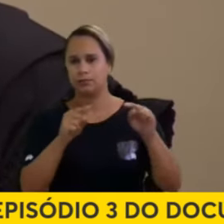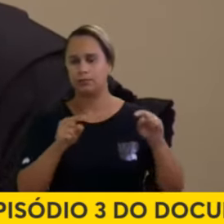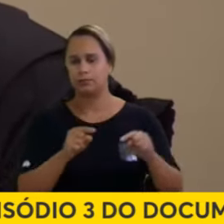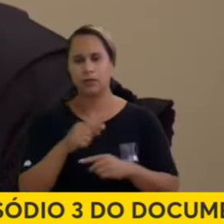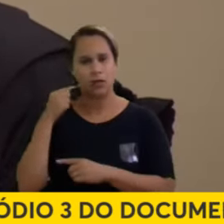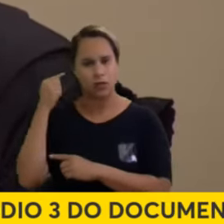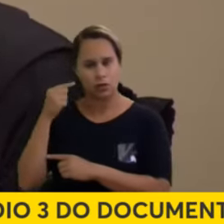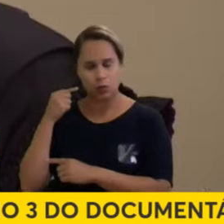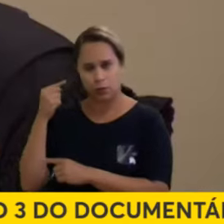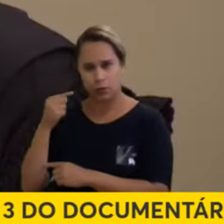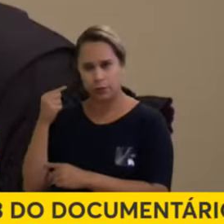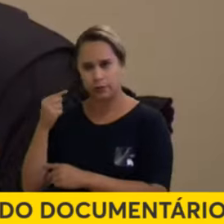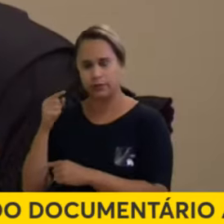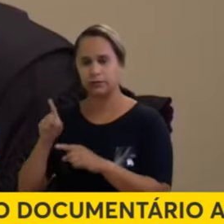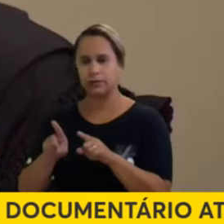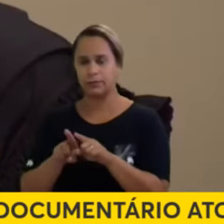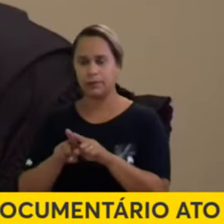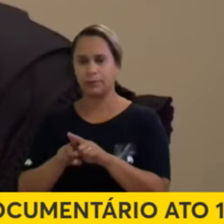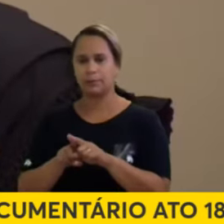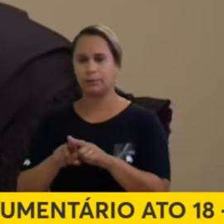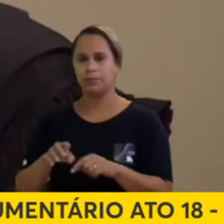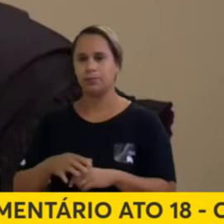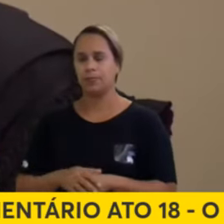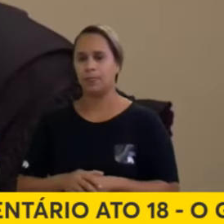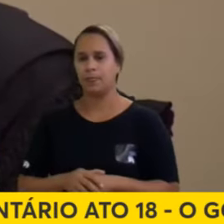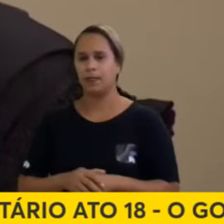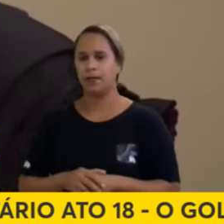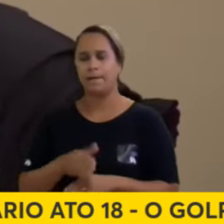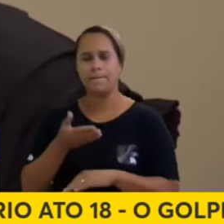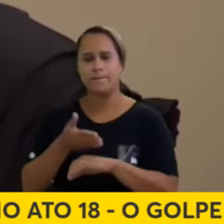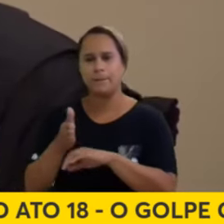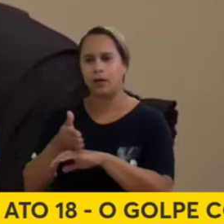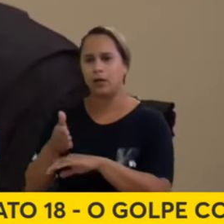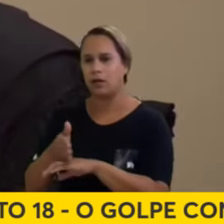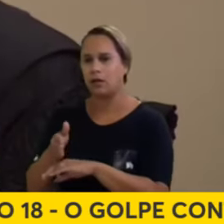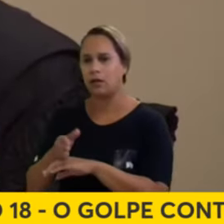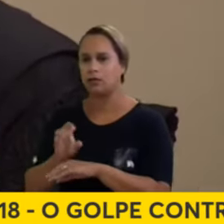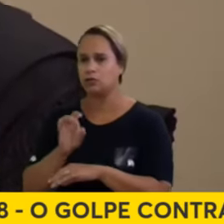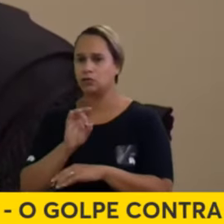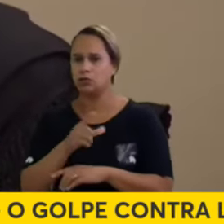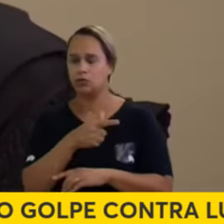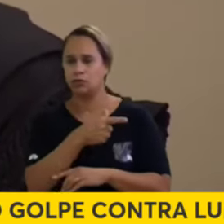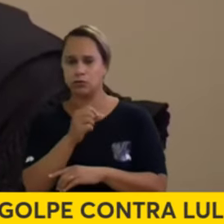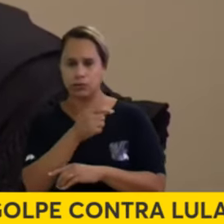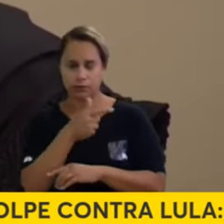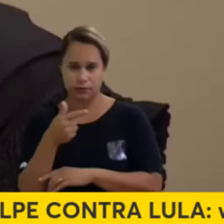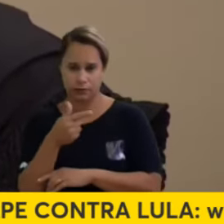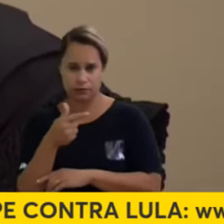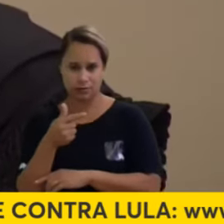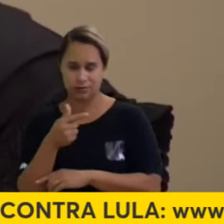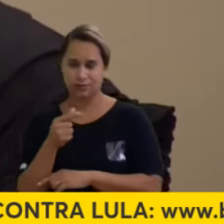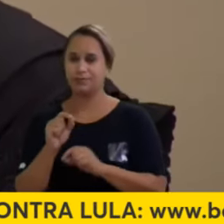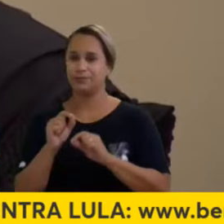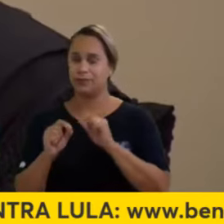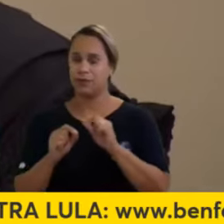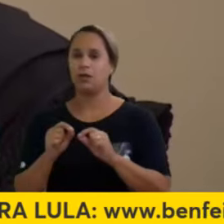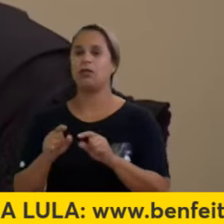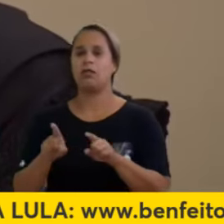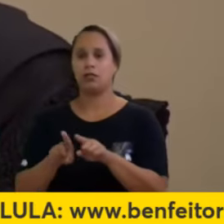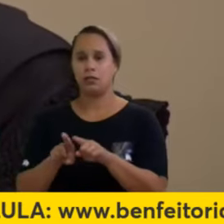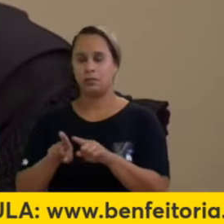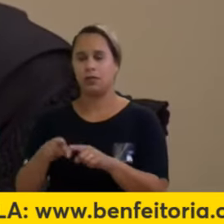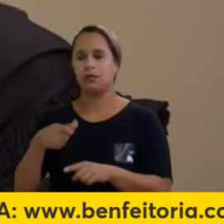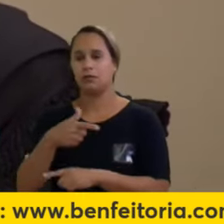diferentes objetos essa prática não se restringiu ao exercício 2022 em 23 União Brasil relançou pagamentos em favor do